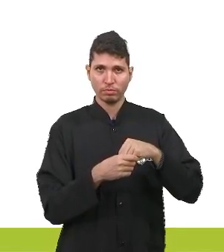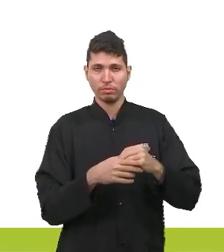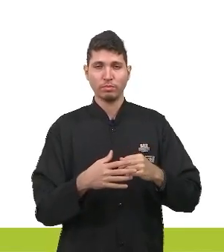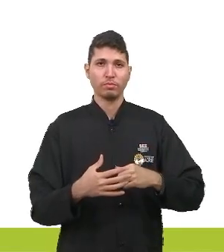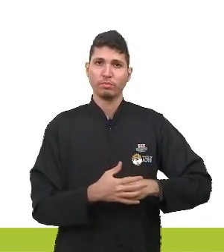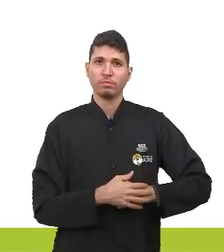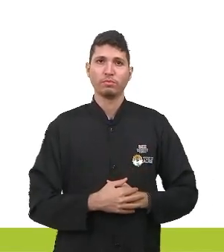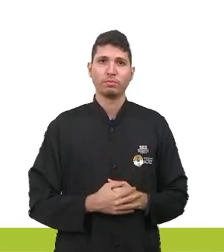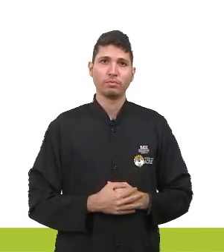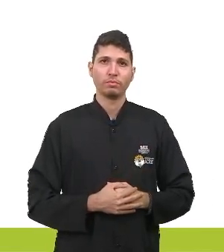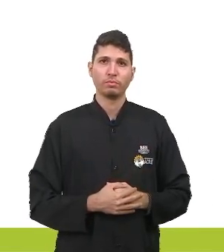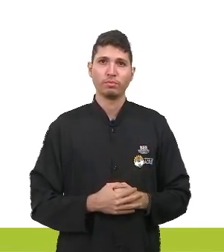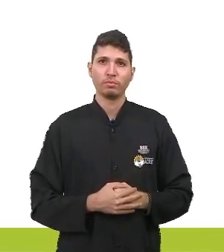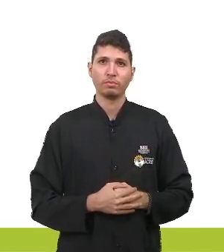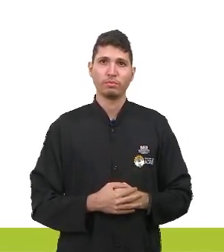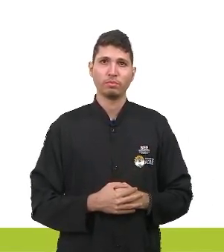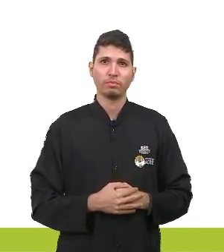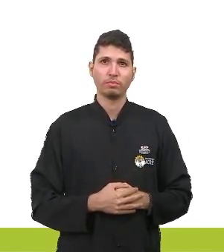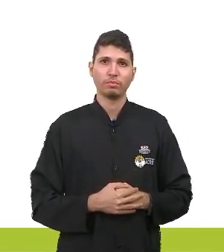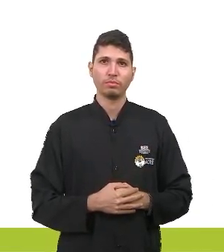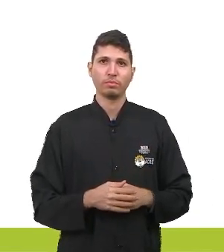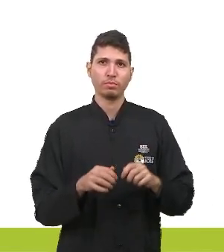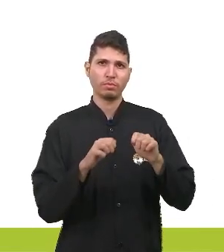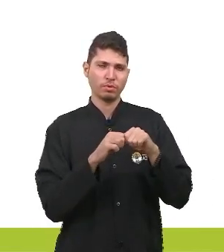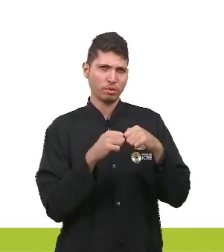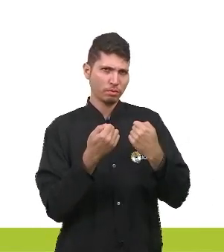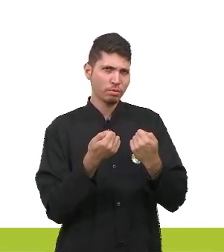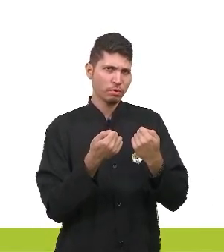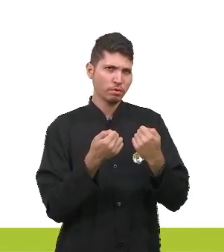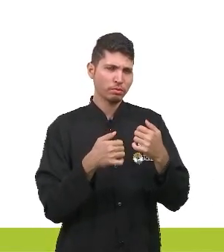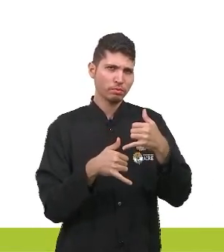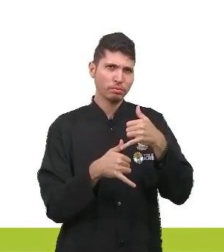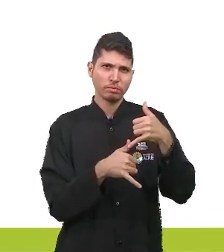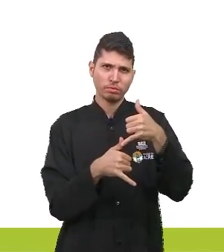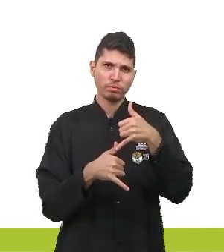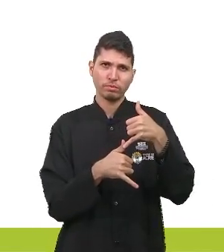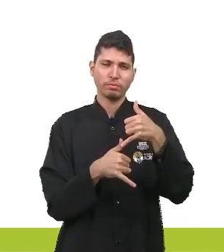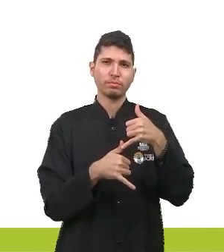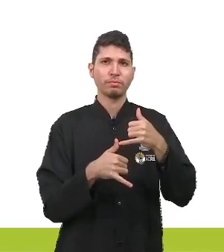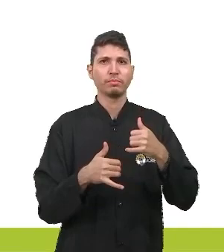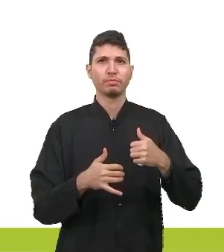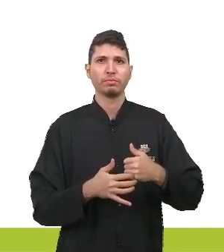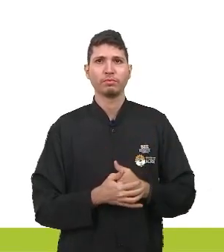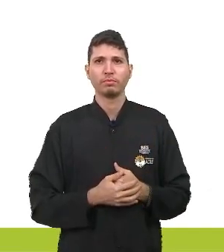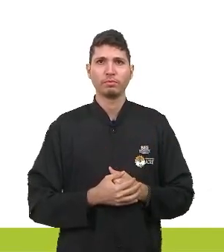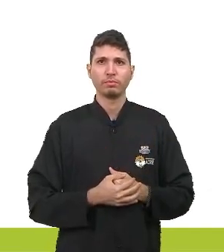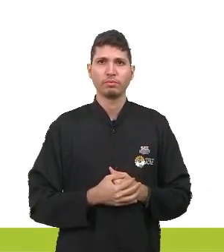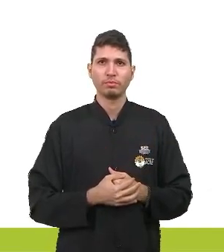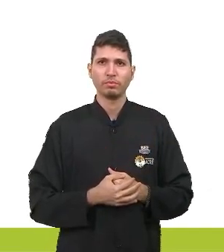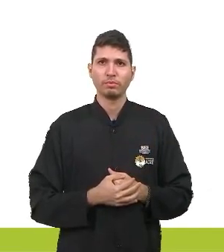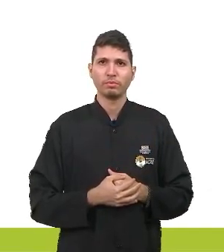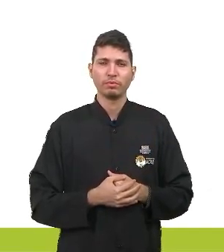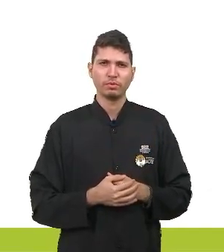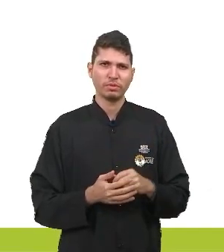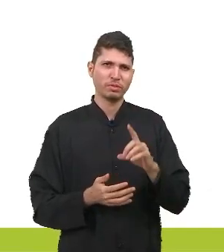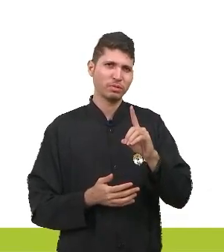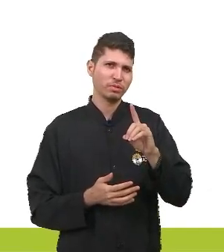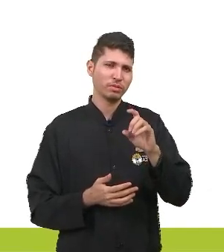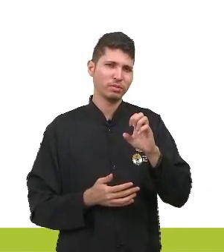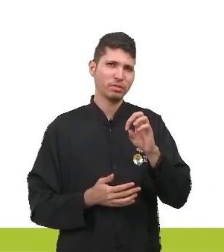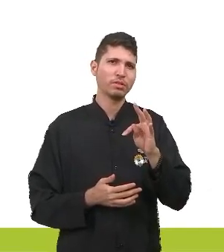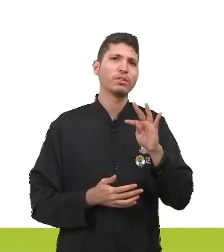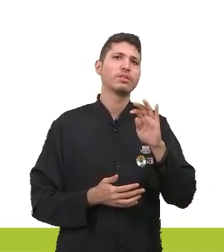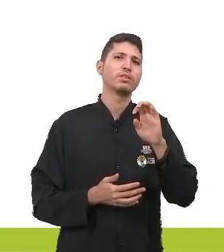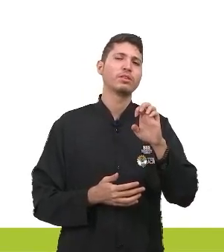a hidrolisar, quebrar lipídios? Não. Eles atuam como detergentes? Espera aí,